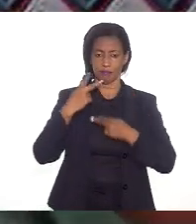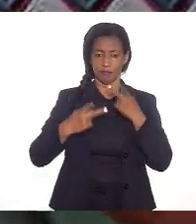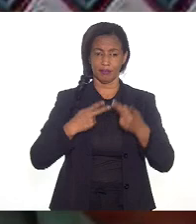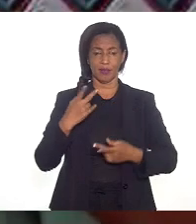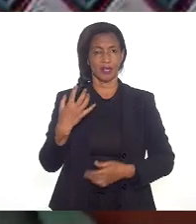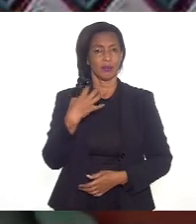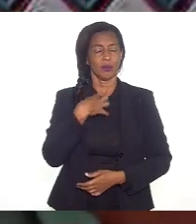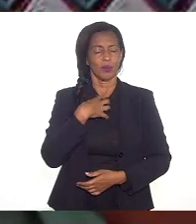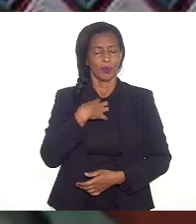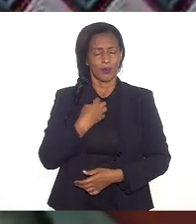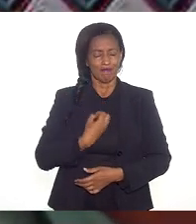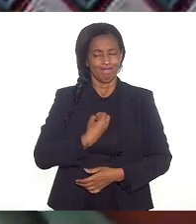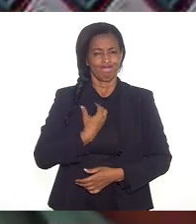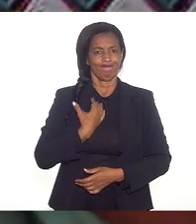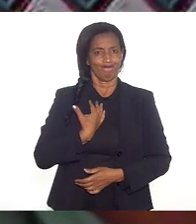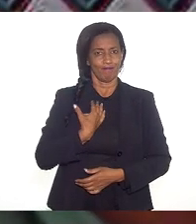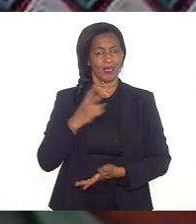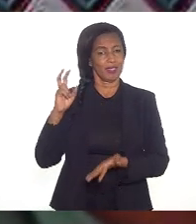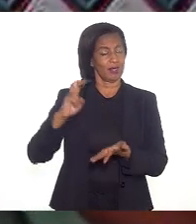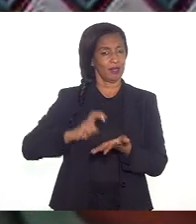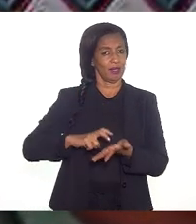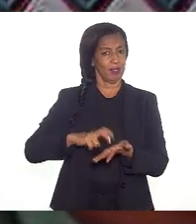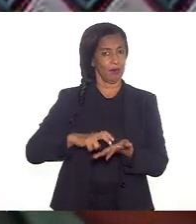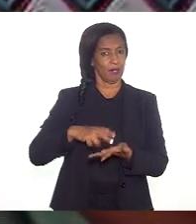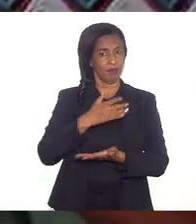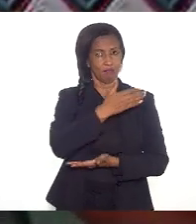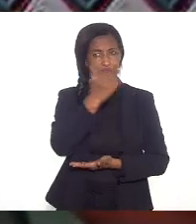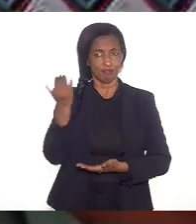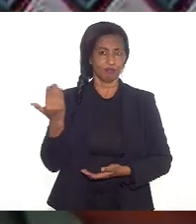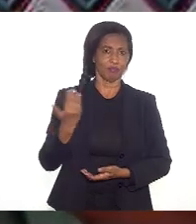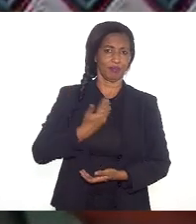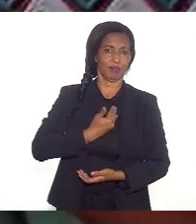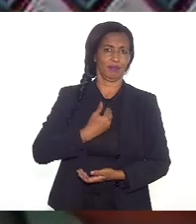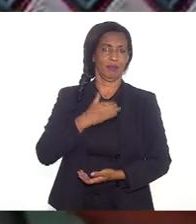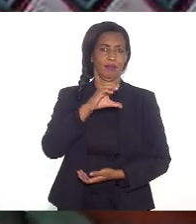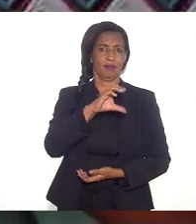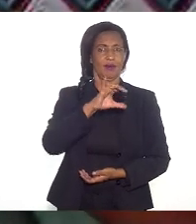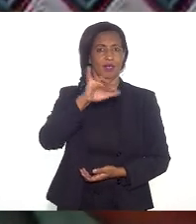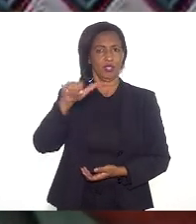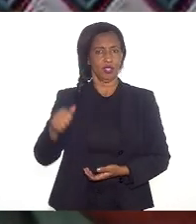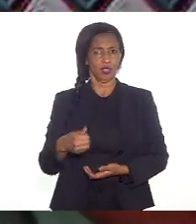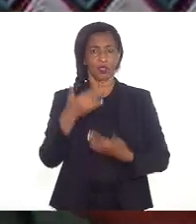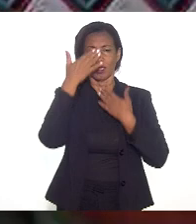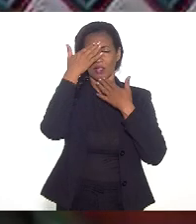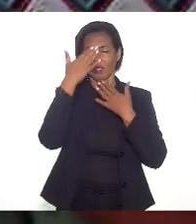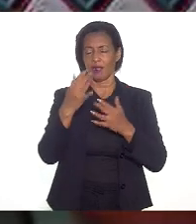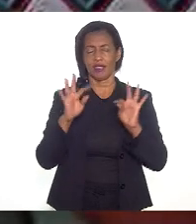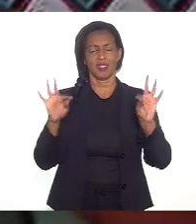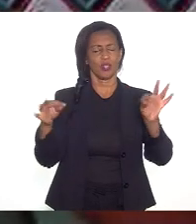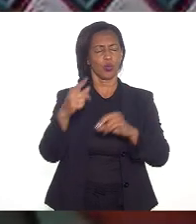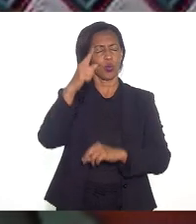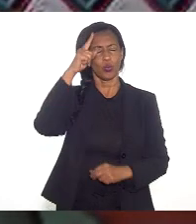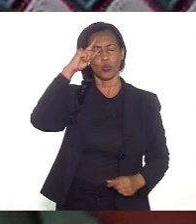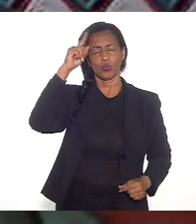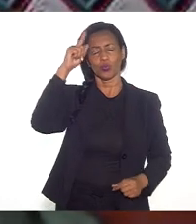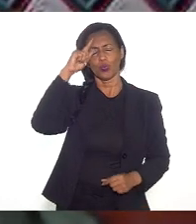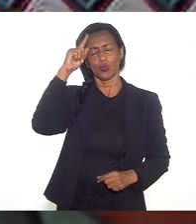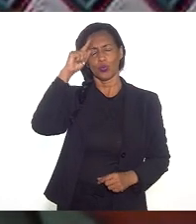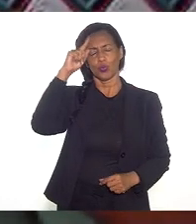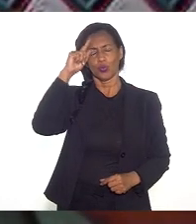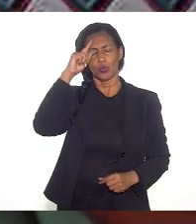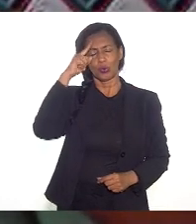esse meu sentimento nessa manhã aos companheiros e companheiras da CCJ e agradecer todos os dias